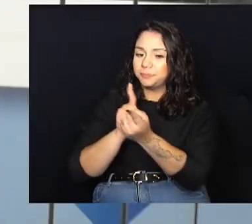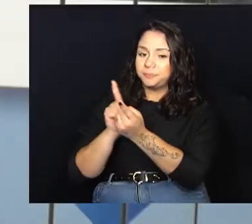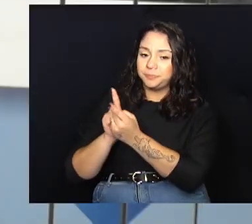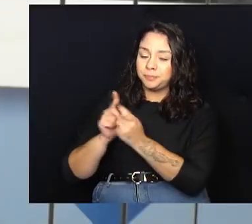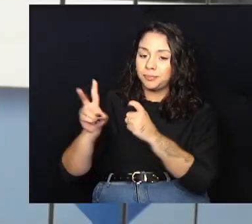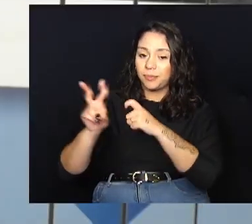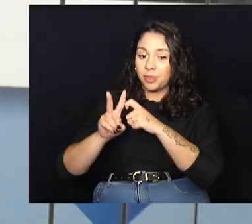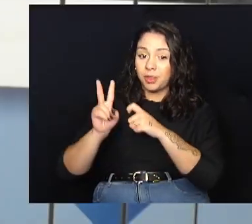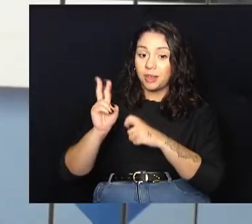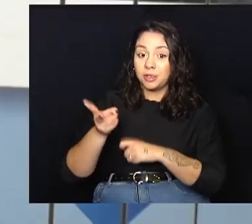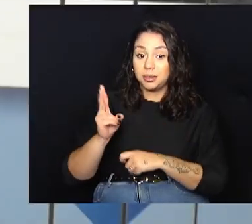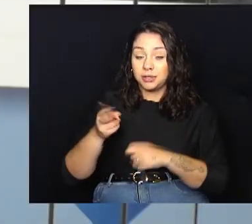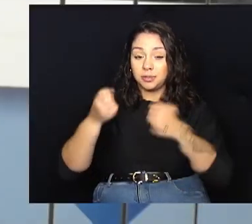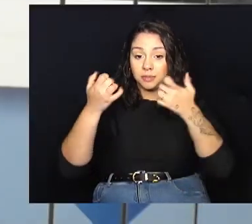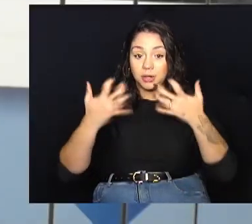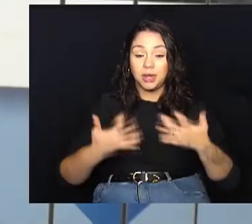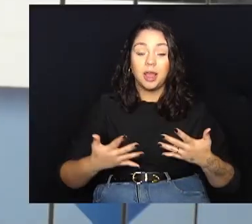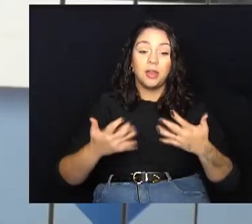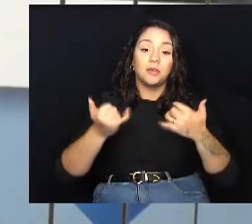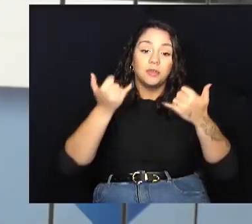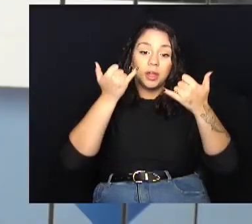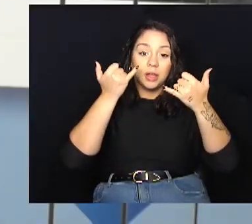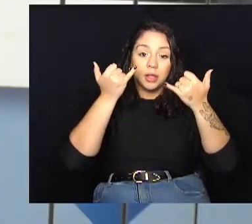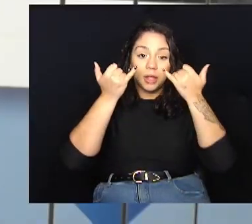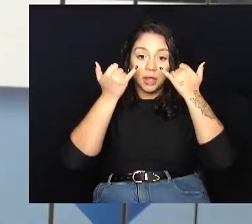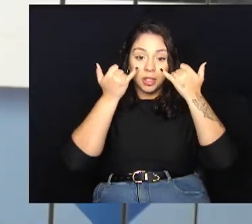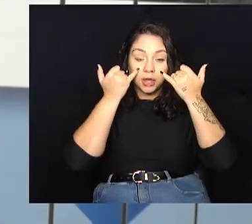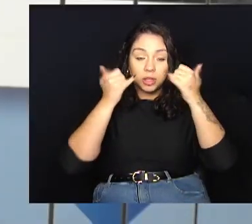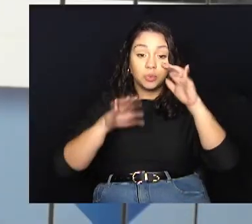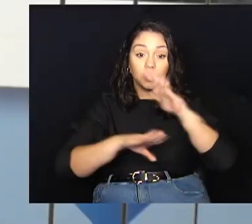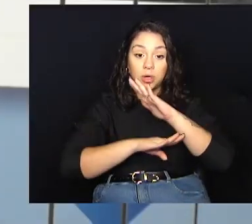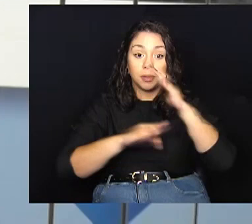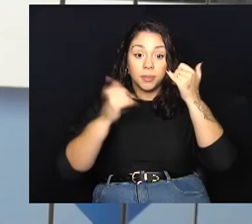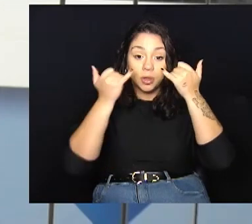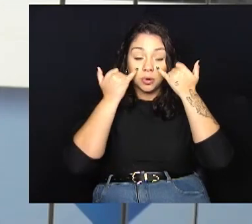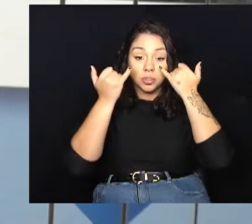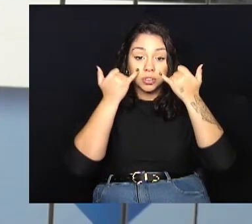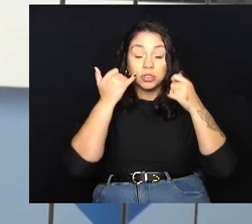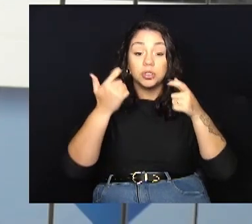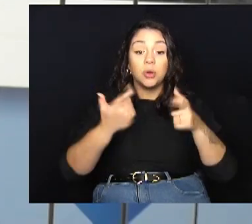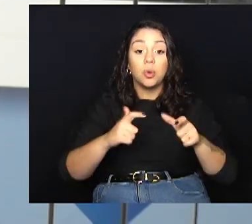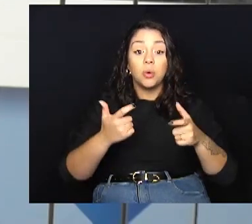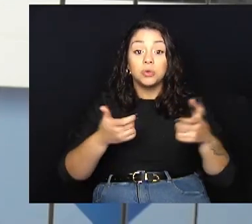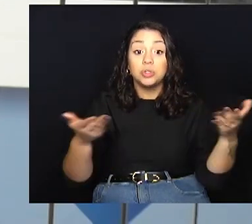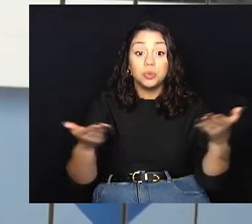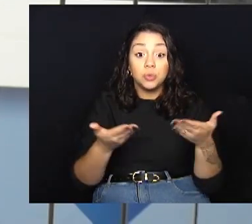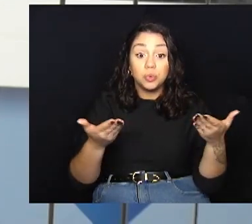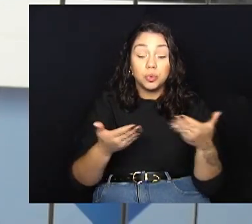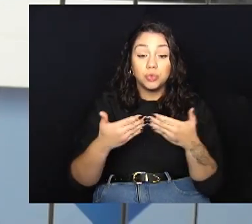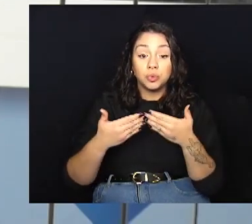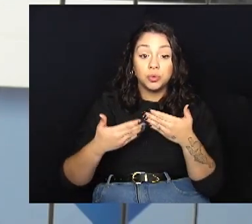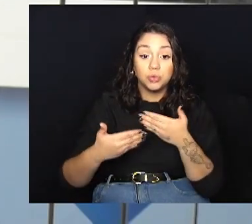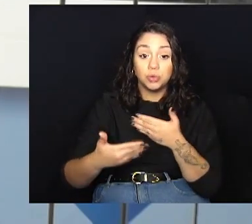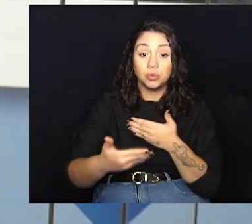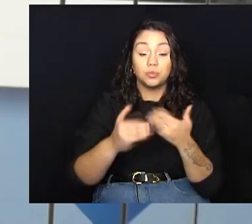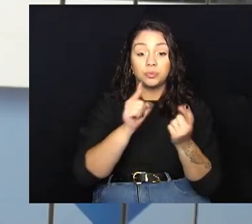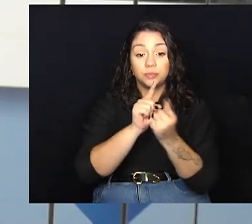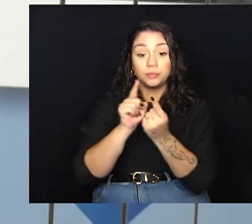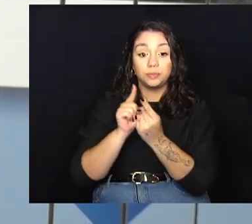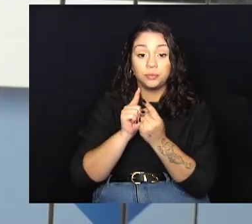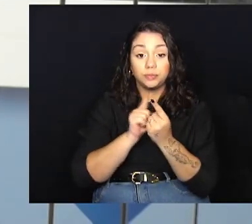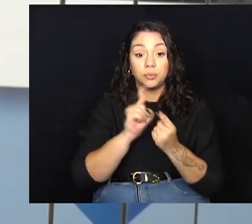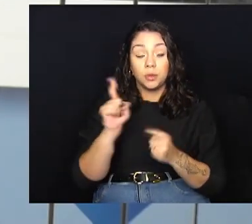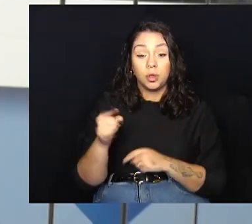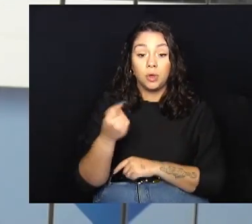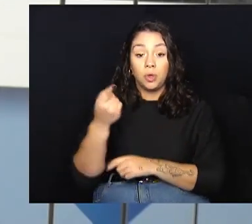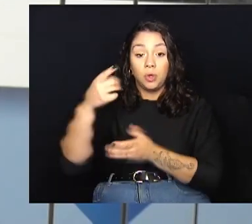falava no Câmara notícia inclusive com onde tá olha a partir de hoje a clínica móvel número